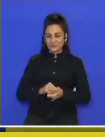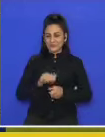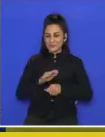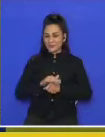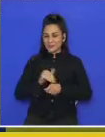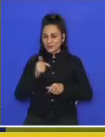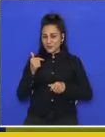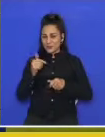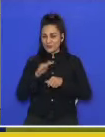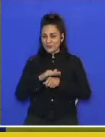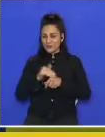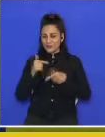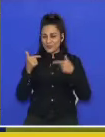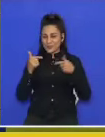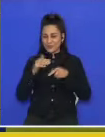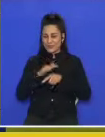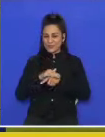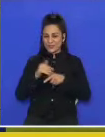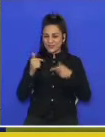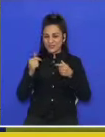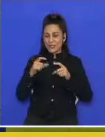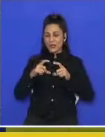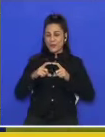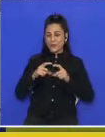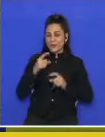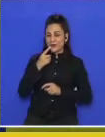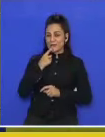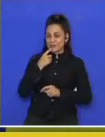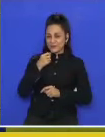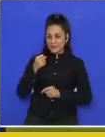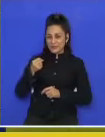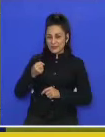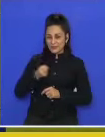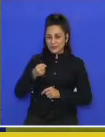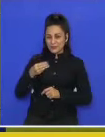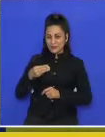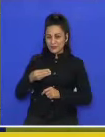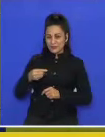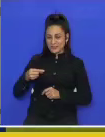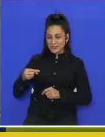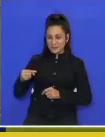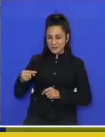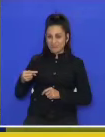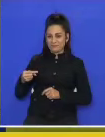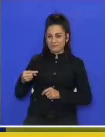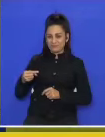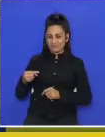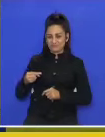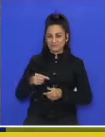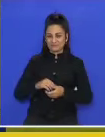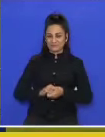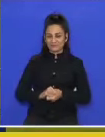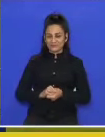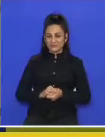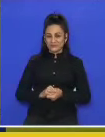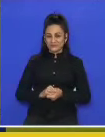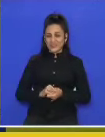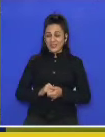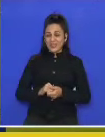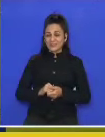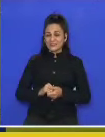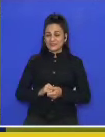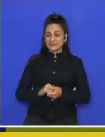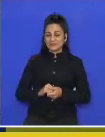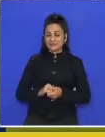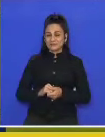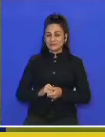Pode chamar que a sorte vem. Vem sorte, vem sorte. Bola vermelha, número 31. Vermelha, 31. Este prêmio pode sair